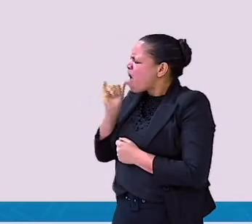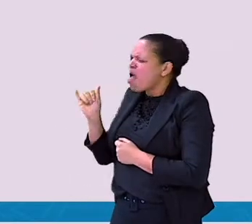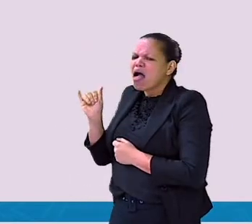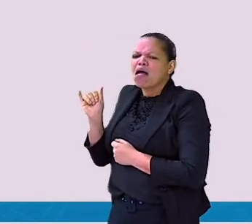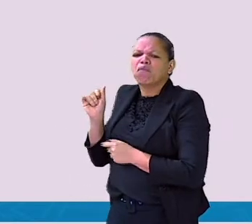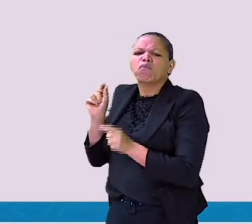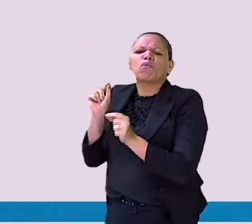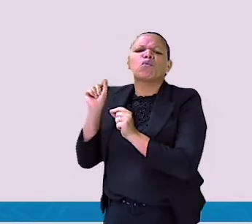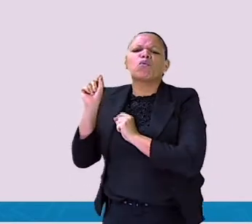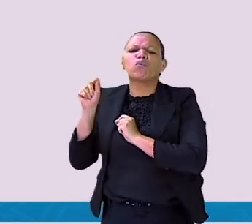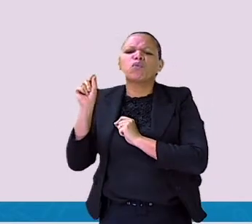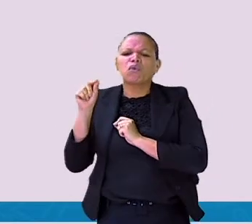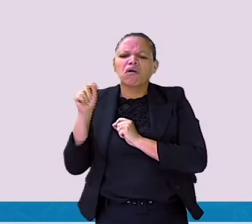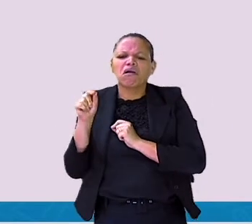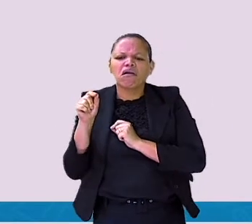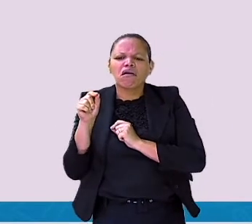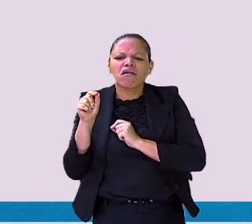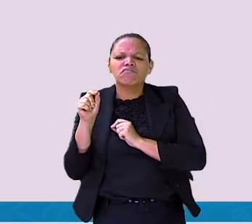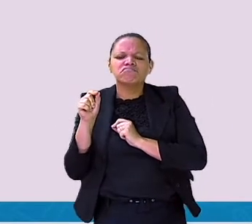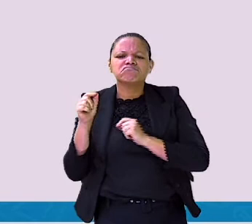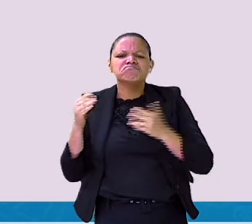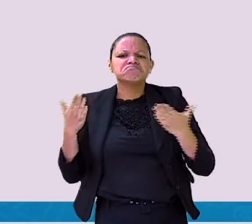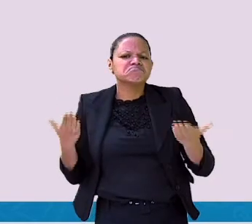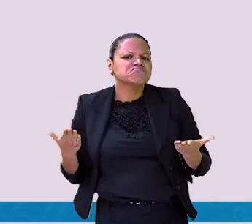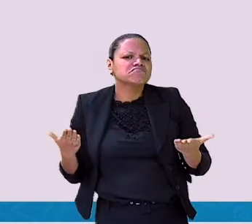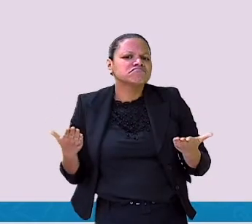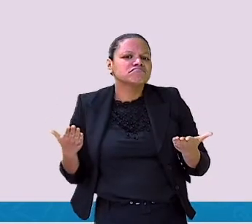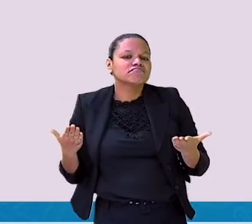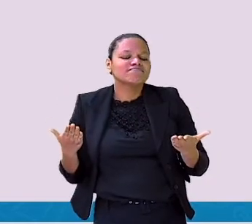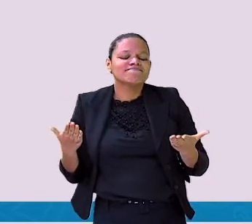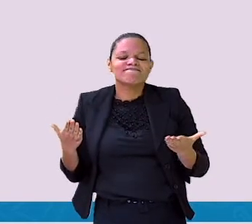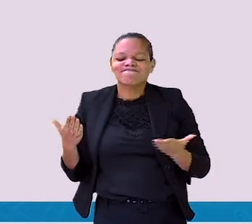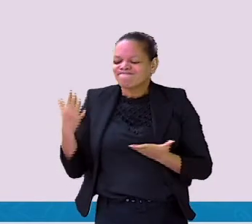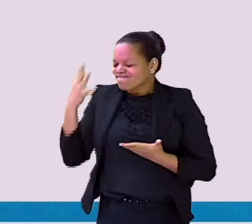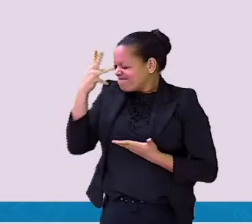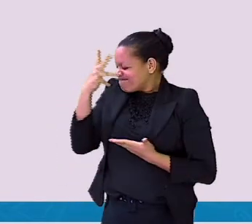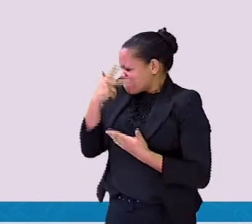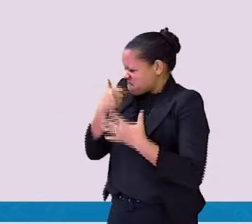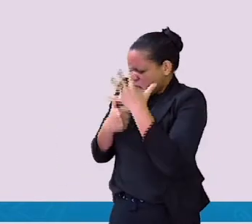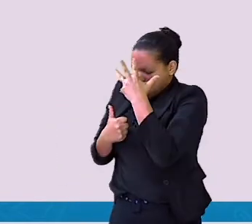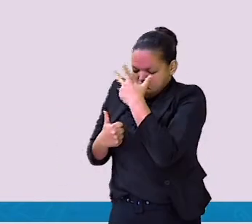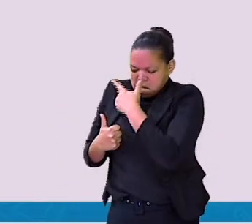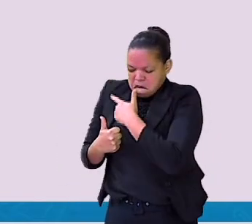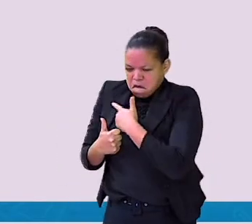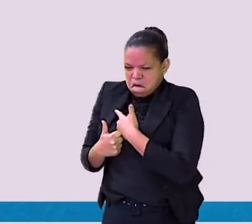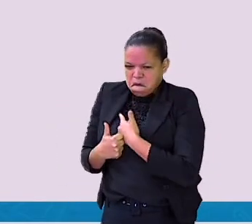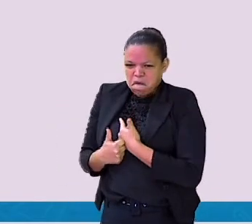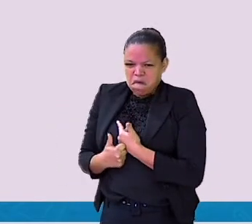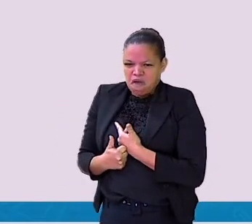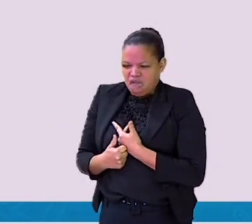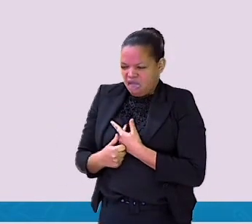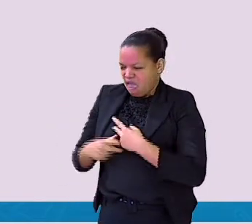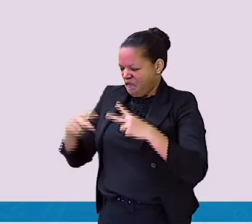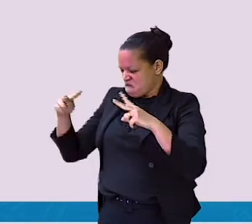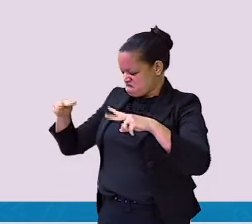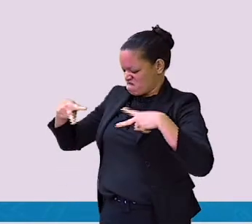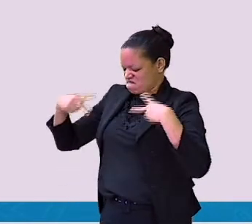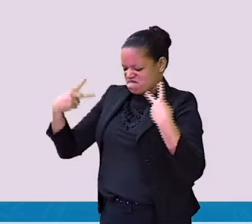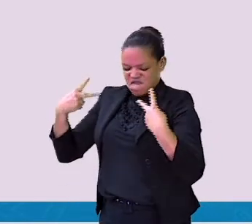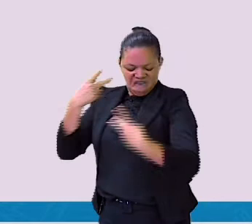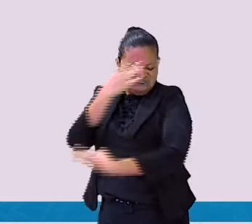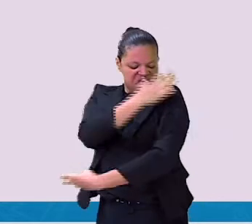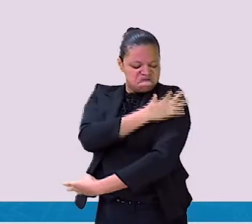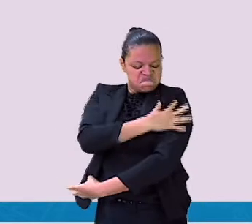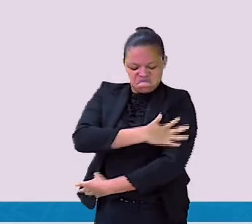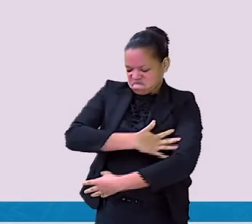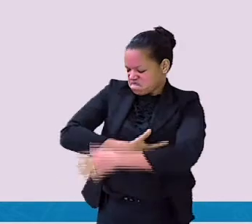de aula? Vamos lembrar? Como sou belo, vejam minhas penas. Essa